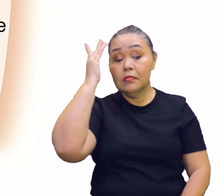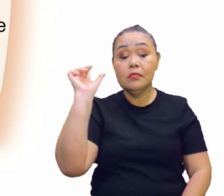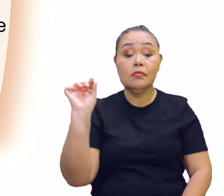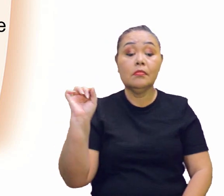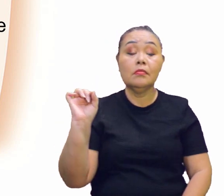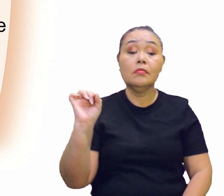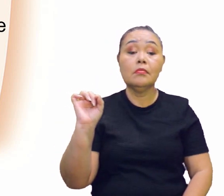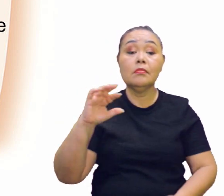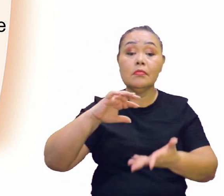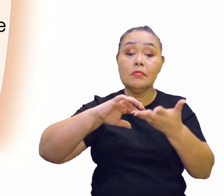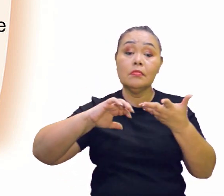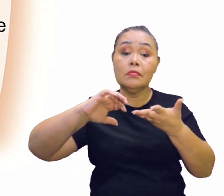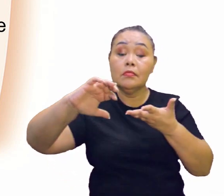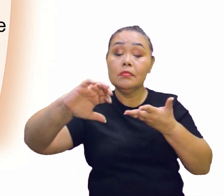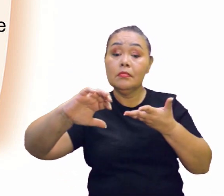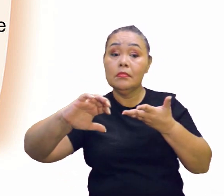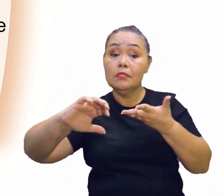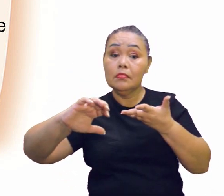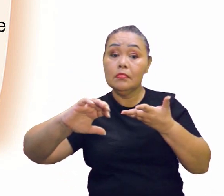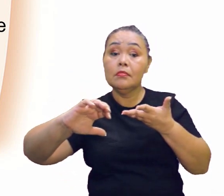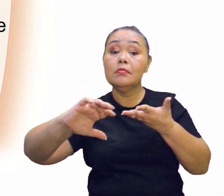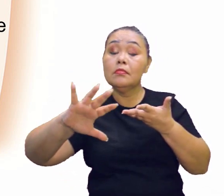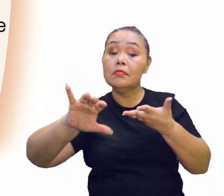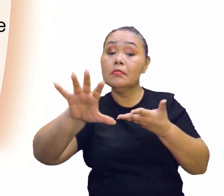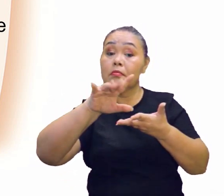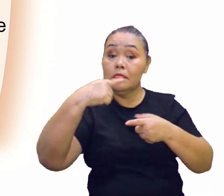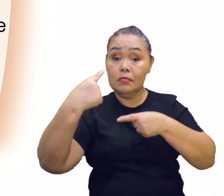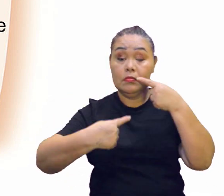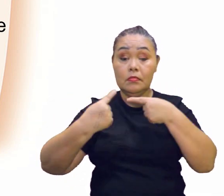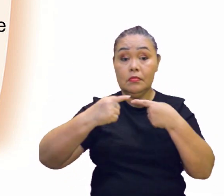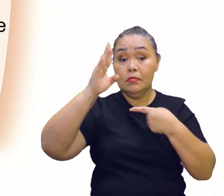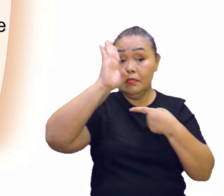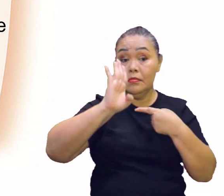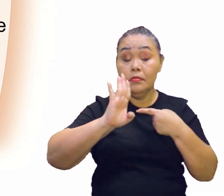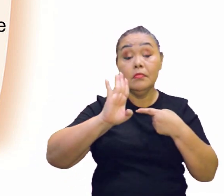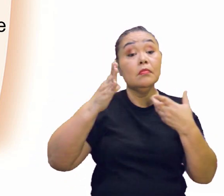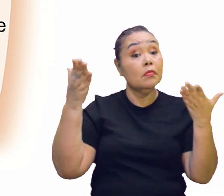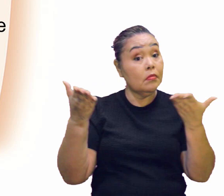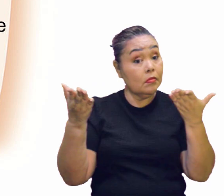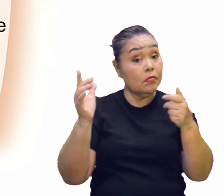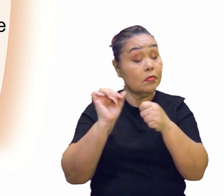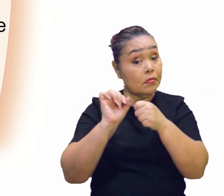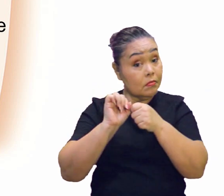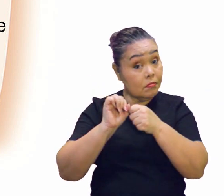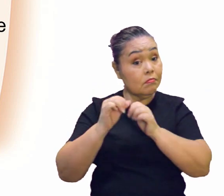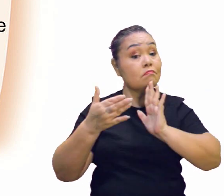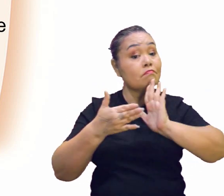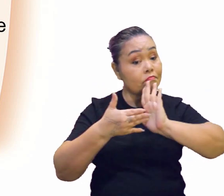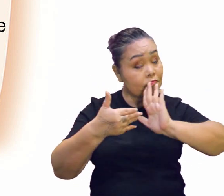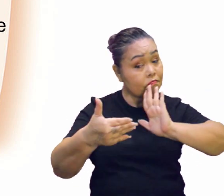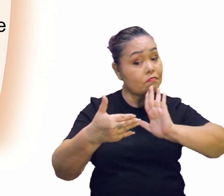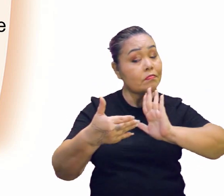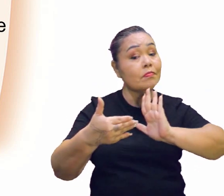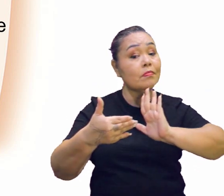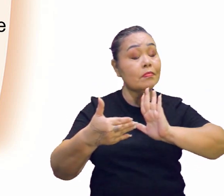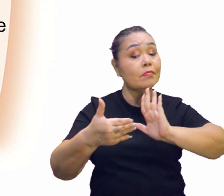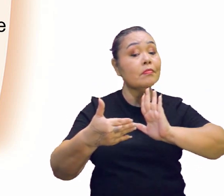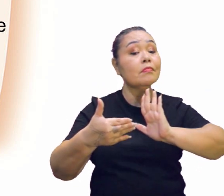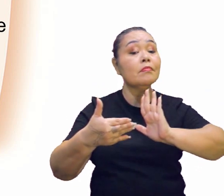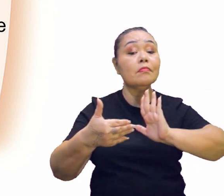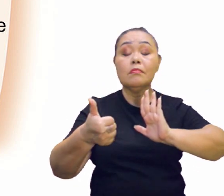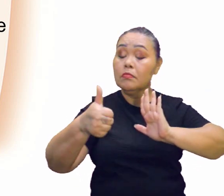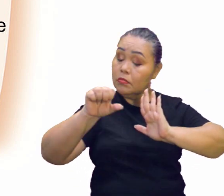Importante saber, as divisões regional e política do Brasil atual foram estabelecidas, agora sim, isso